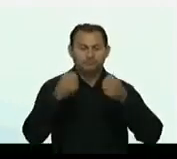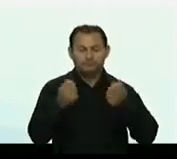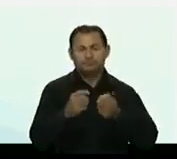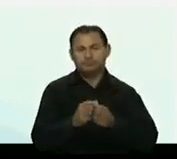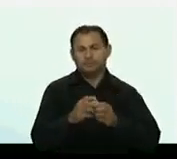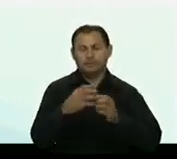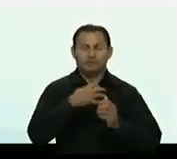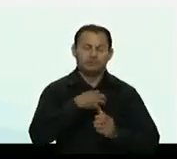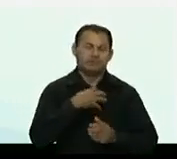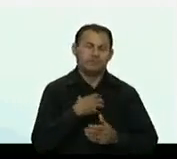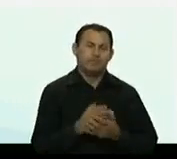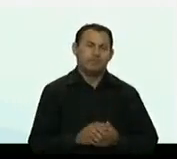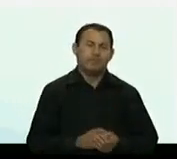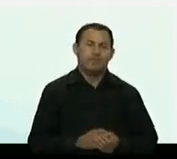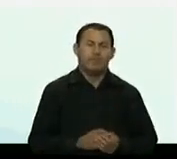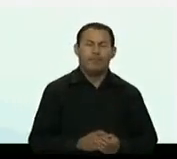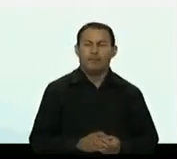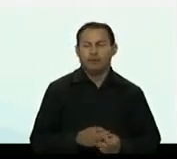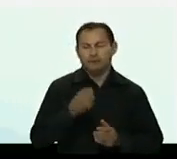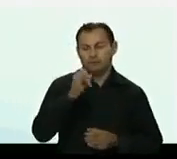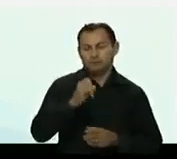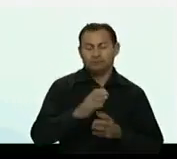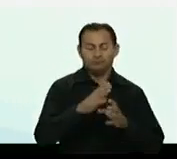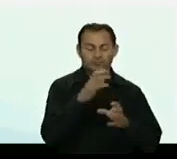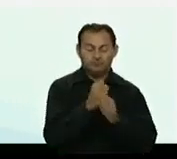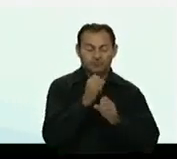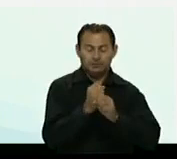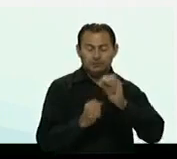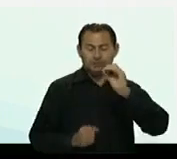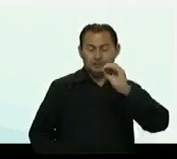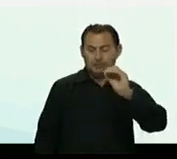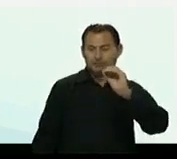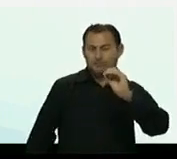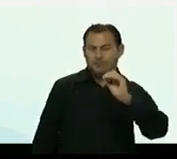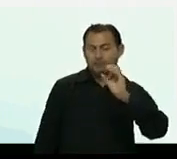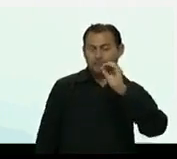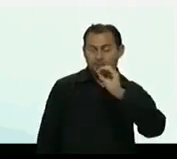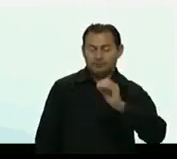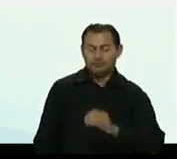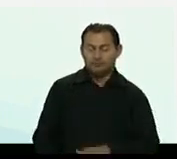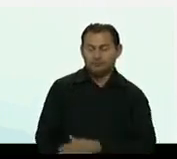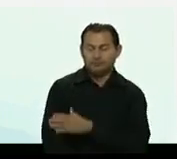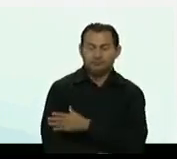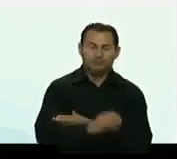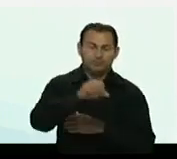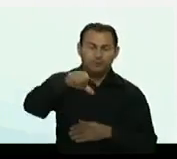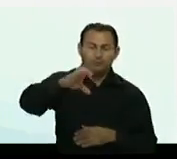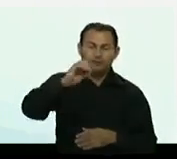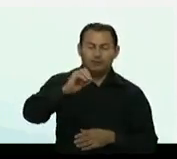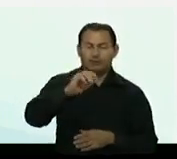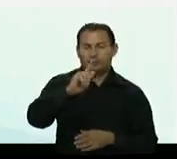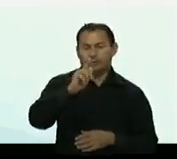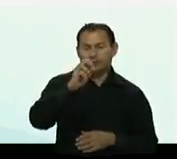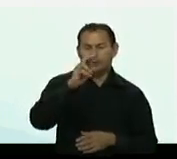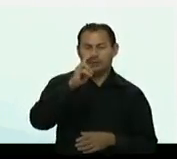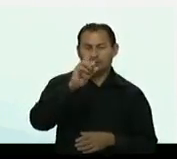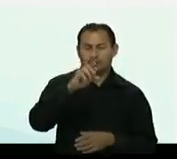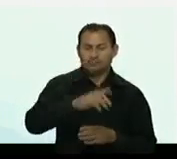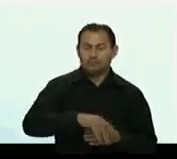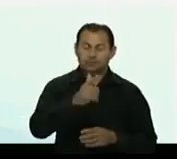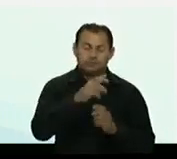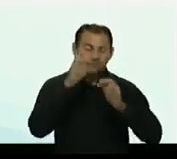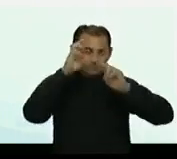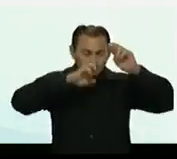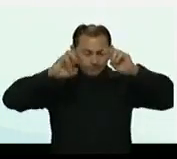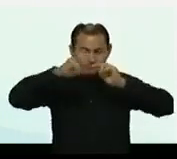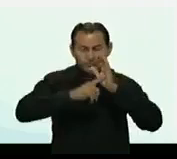da seguinte forma. Se for calculado de 0 grau, vai ser 0. De 90 graus, ela não existe. Vamos